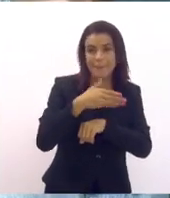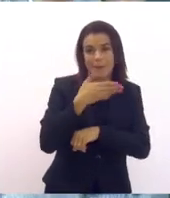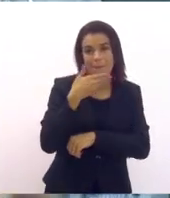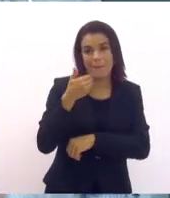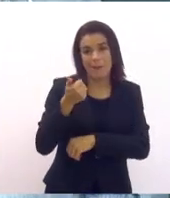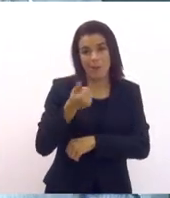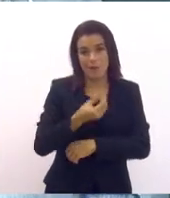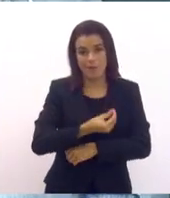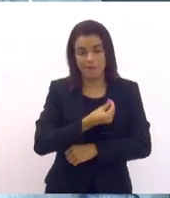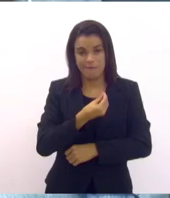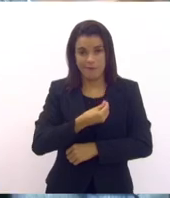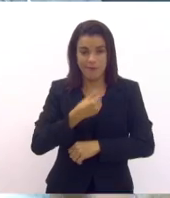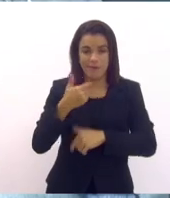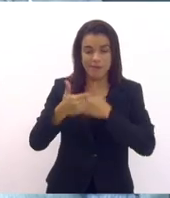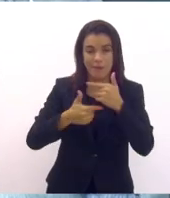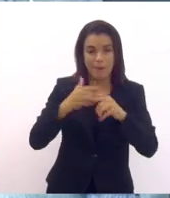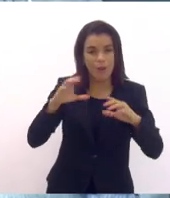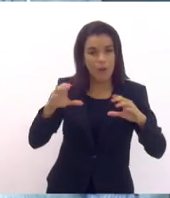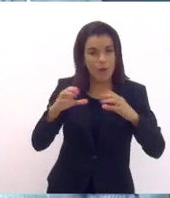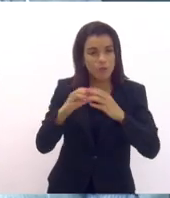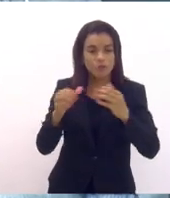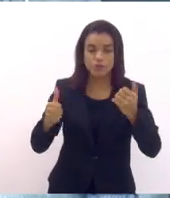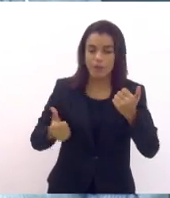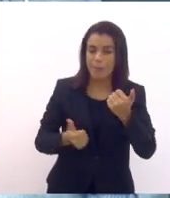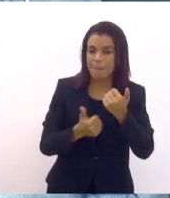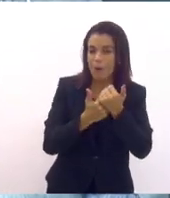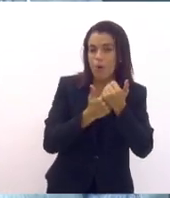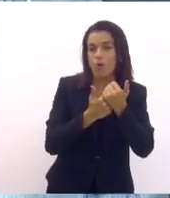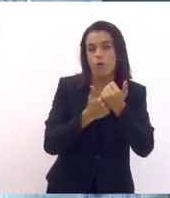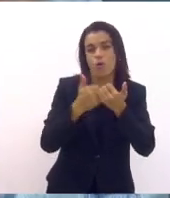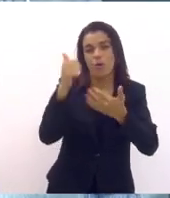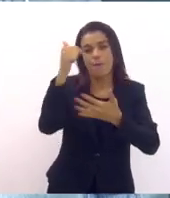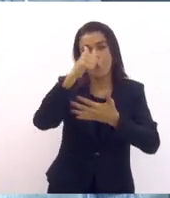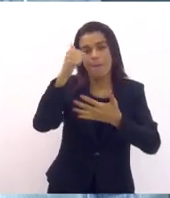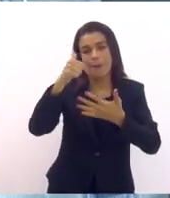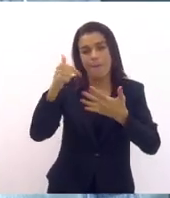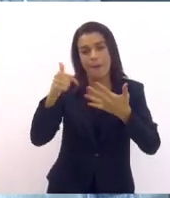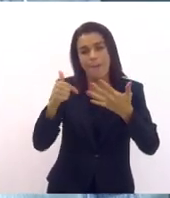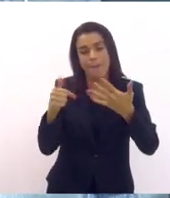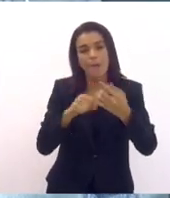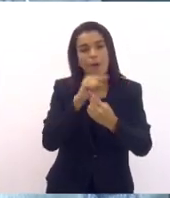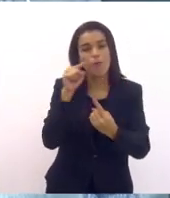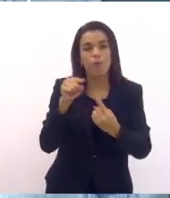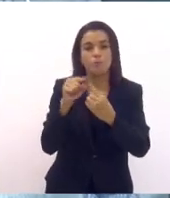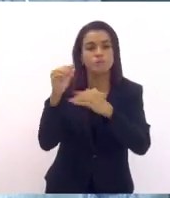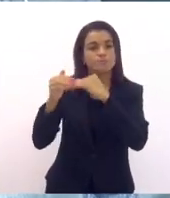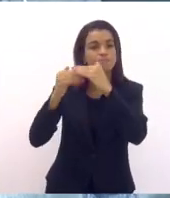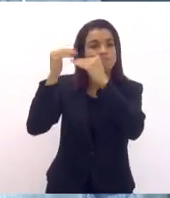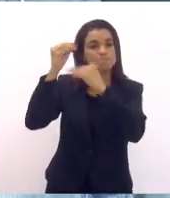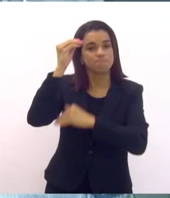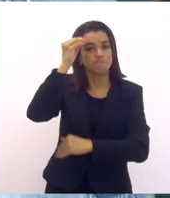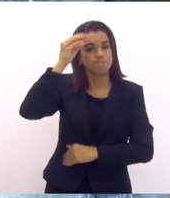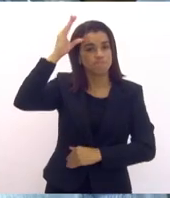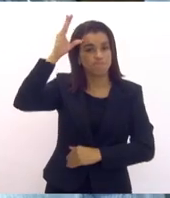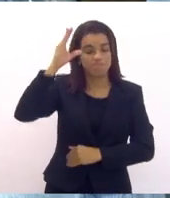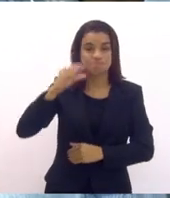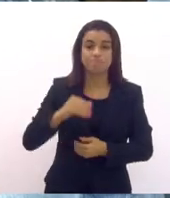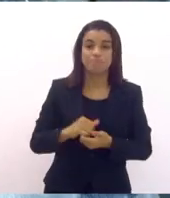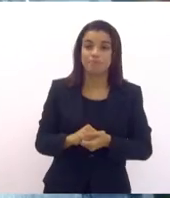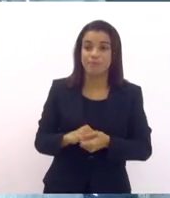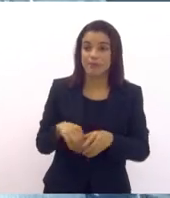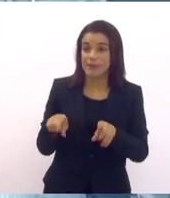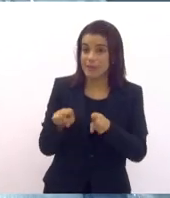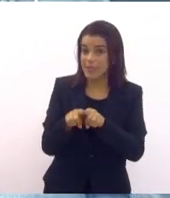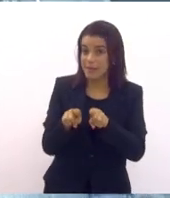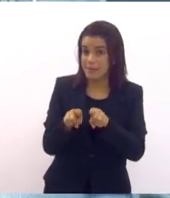vida de trabalho conjunto de apoio a a a perspectiva de crescimento dessa menor e inclusive